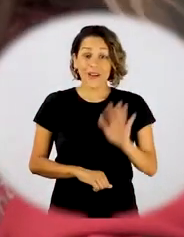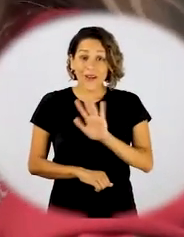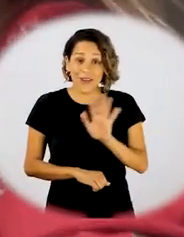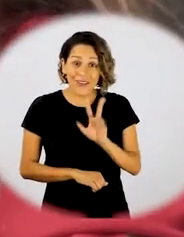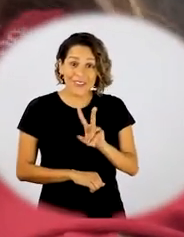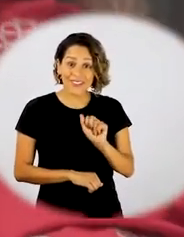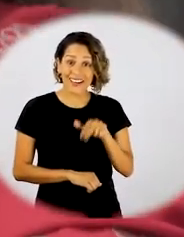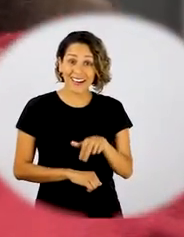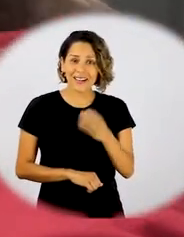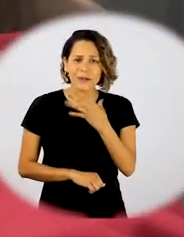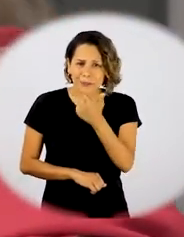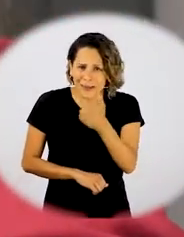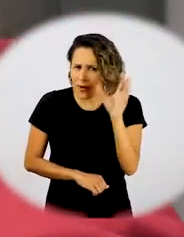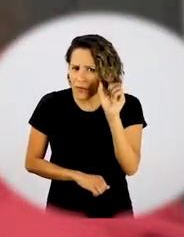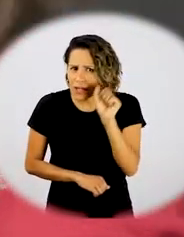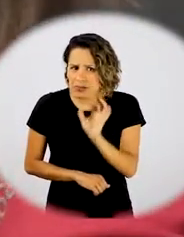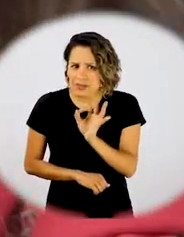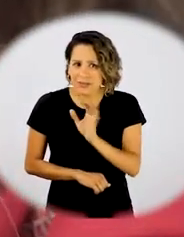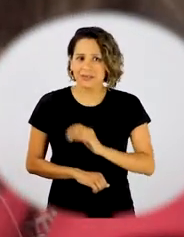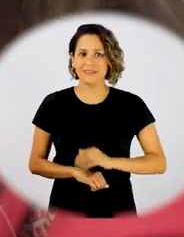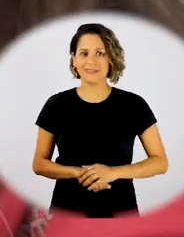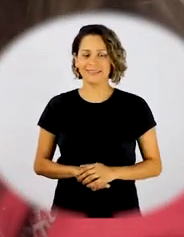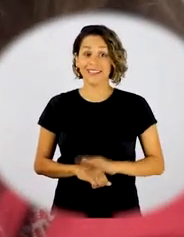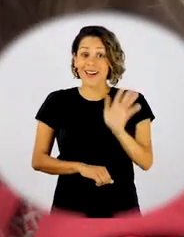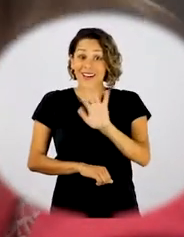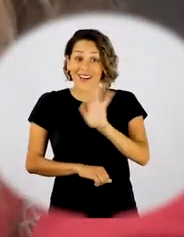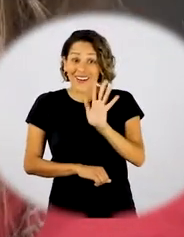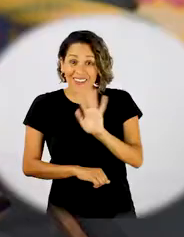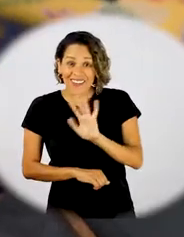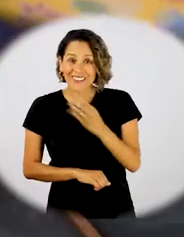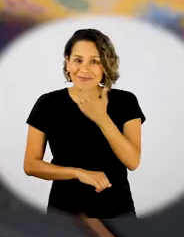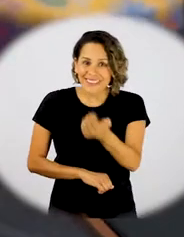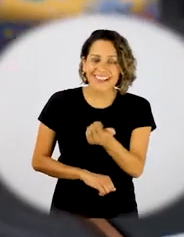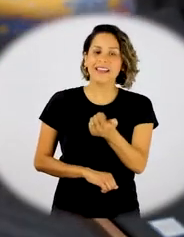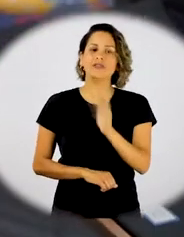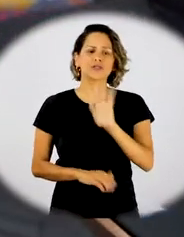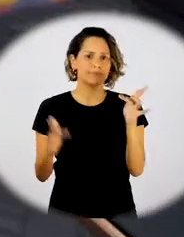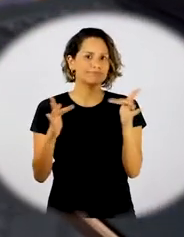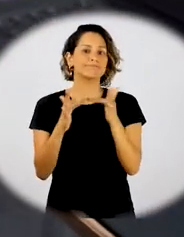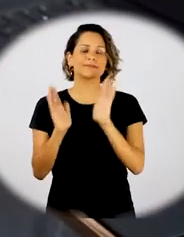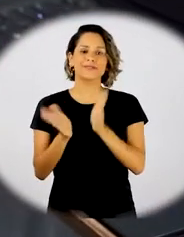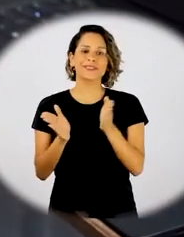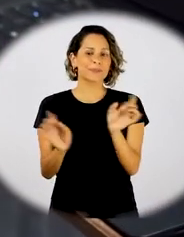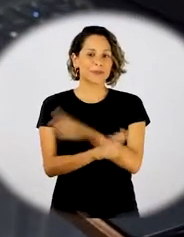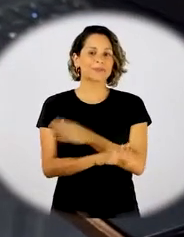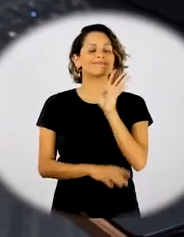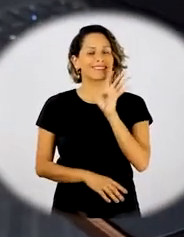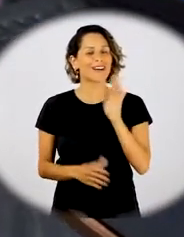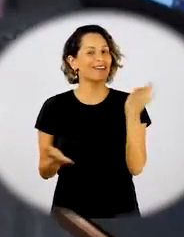Oi, Ivan, tudo bem? Você tá me ouvindo? Oi, Paulinha. Já me conectei.